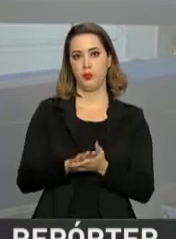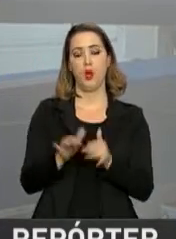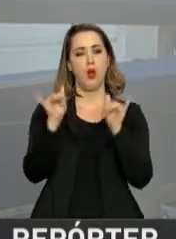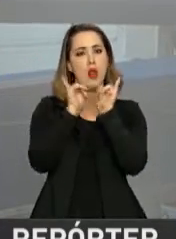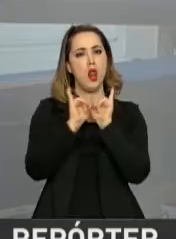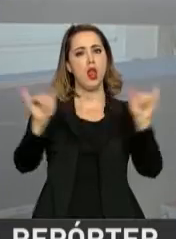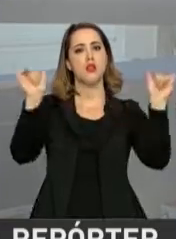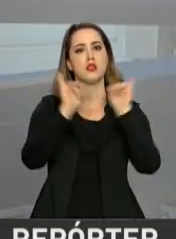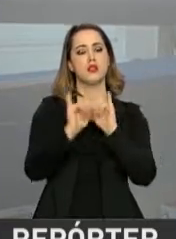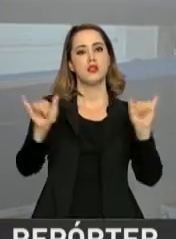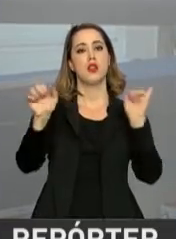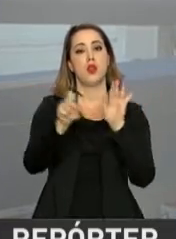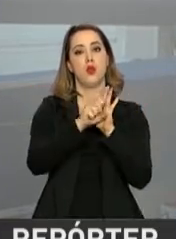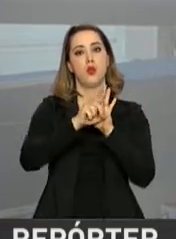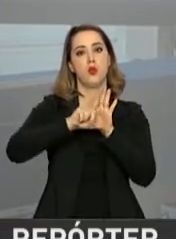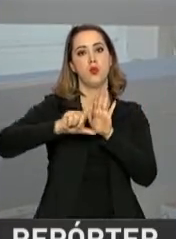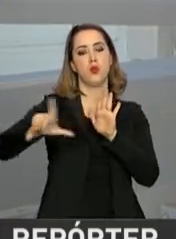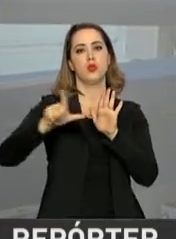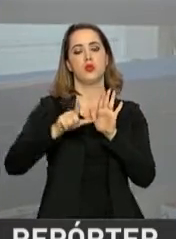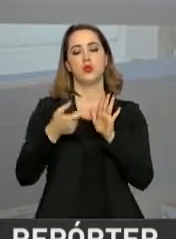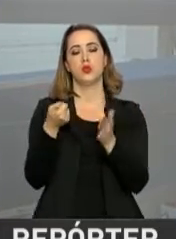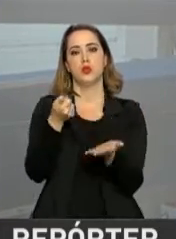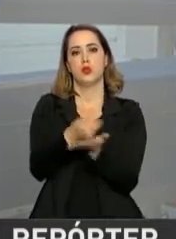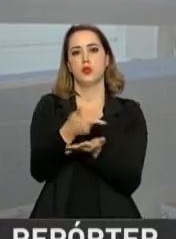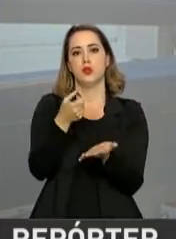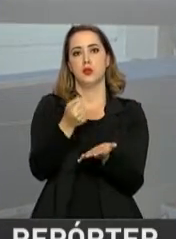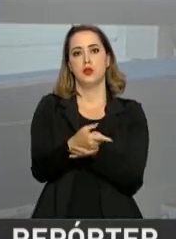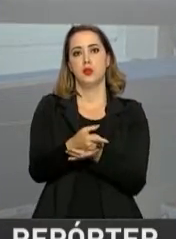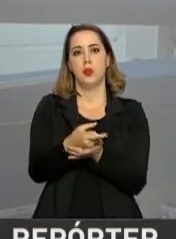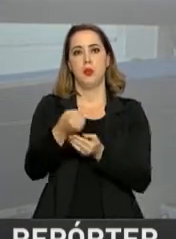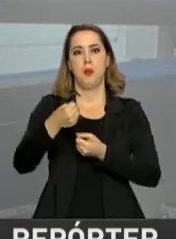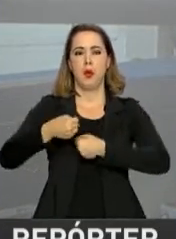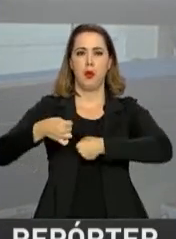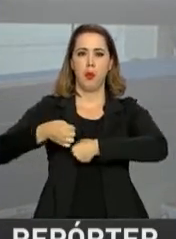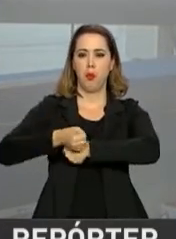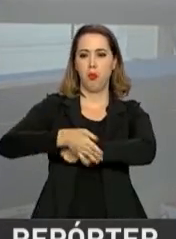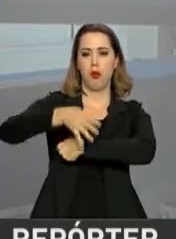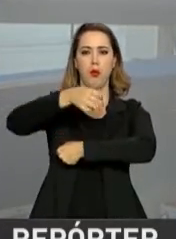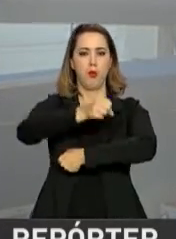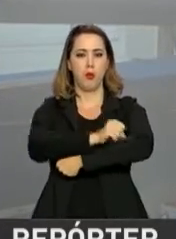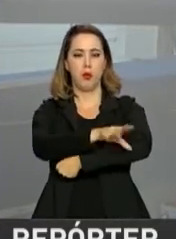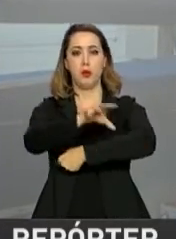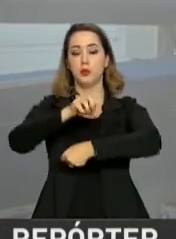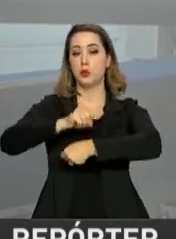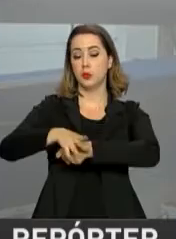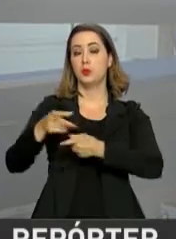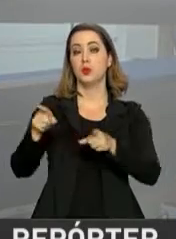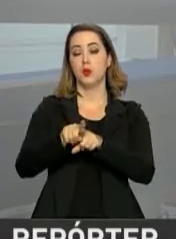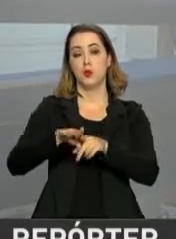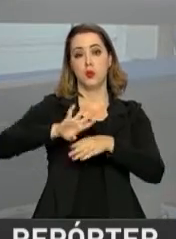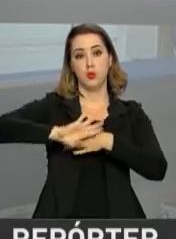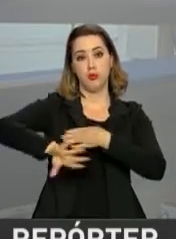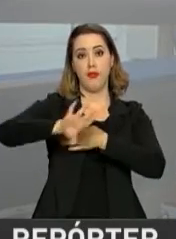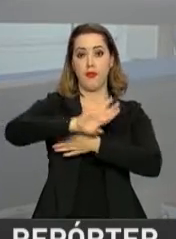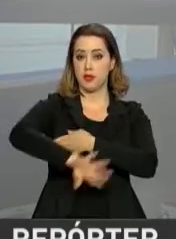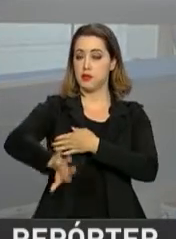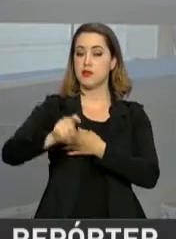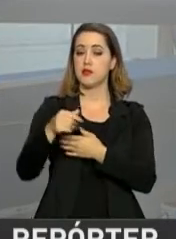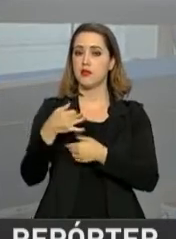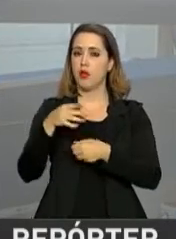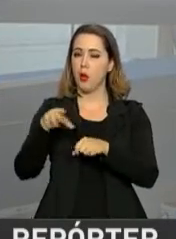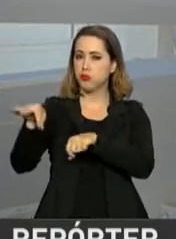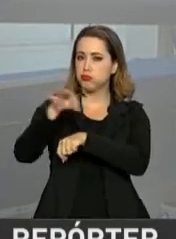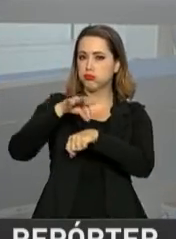para a compra de repelentes o objetivo é proteger 484 mil gestantes do aedes aegypti e assim evitar